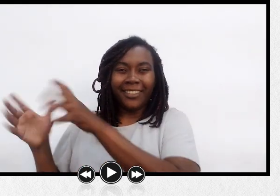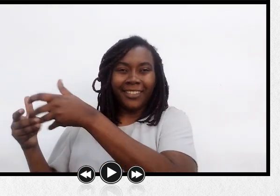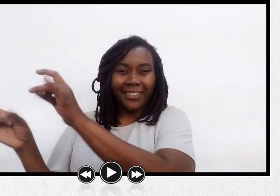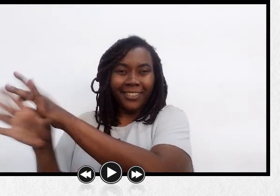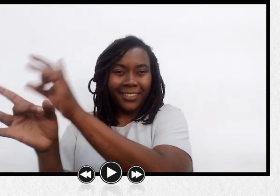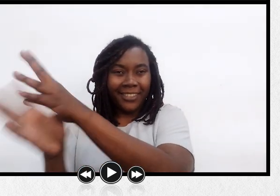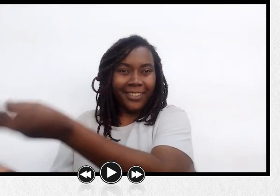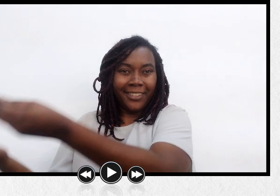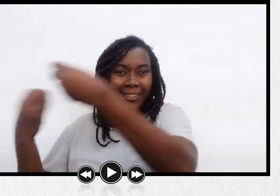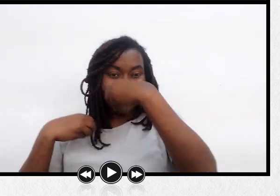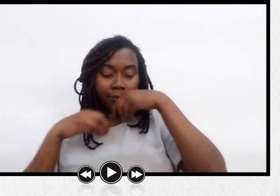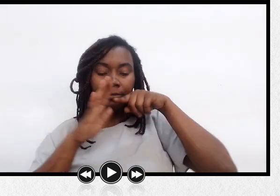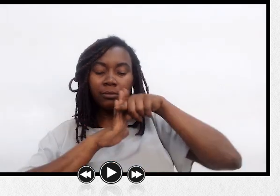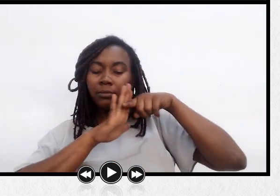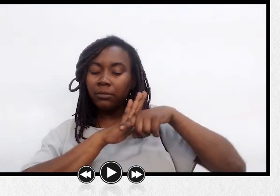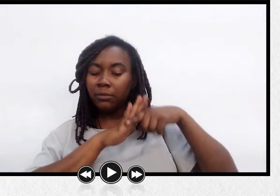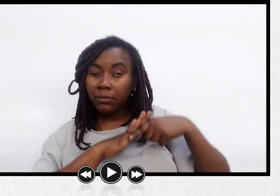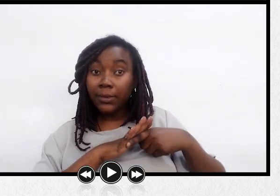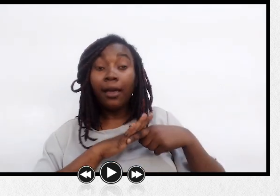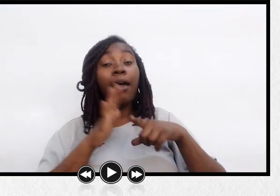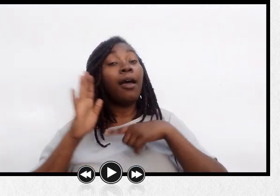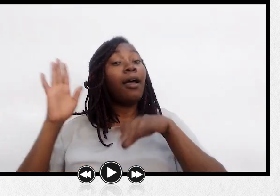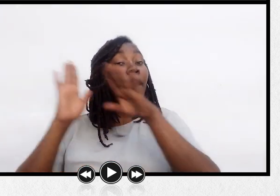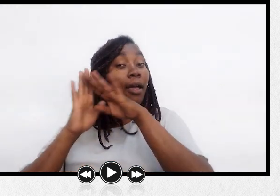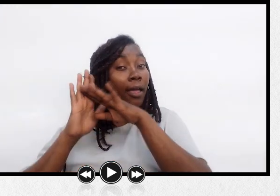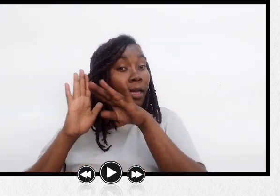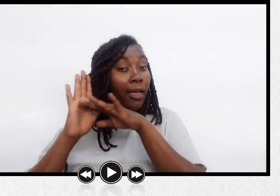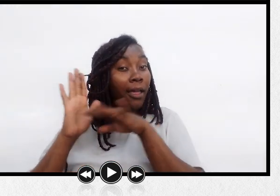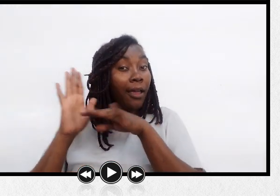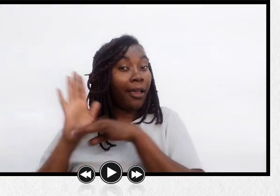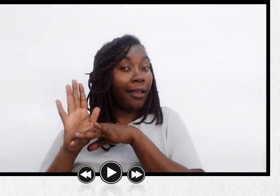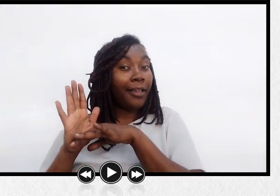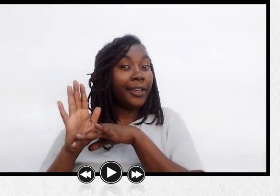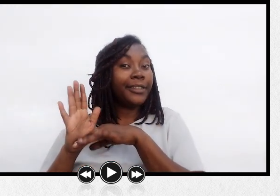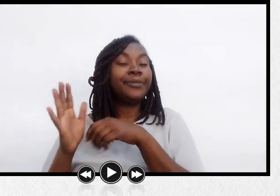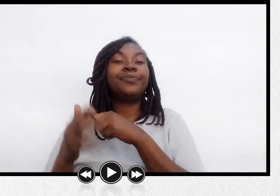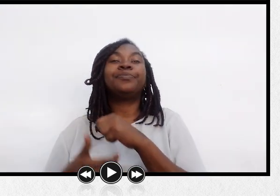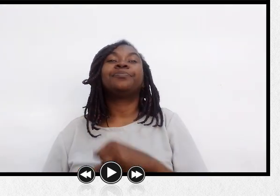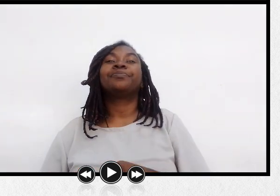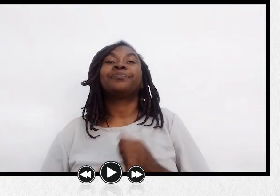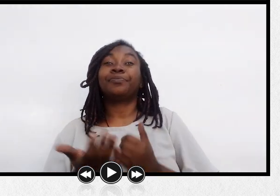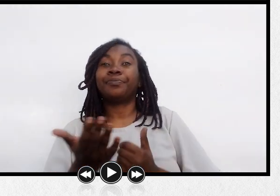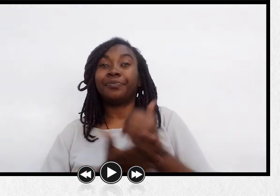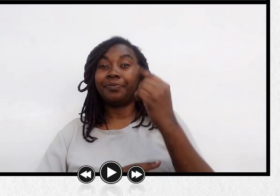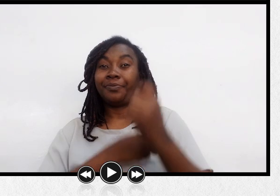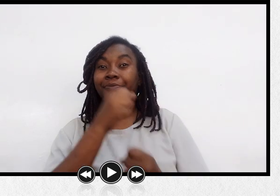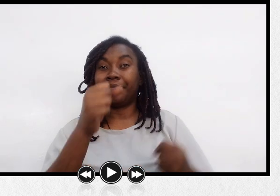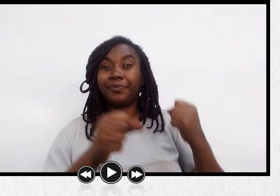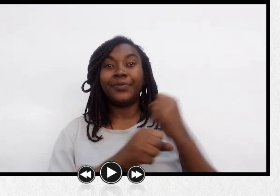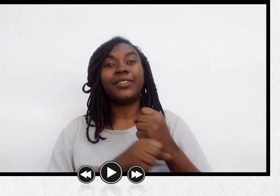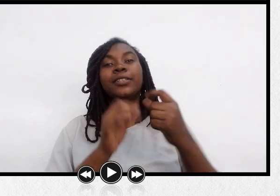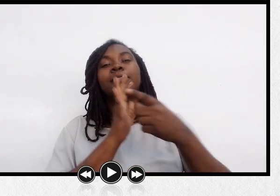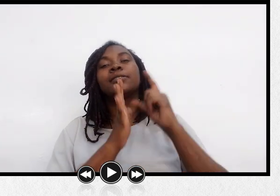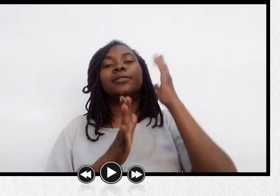vão analisar. E para isso já existe até uma tabela, que ela é pré, então quando você inicia um ano, você já